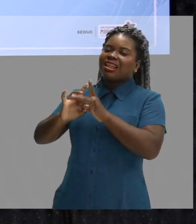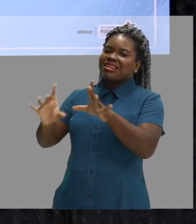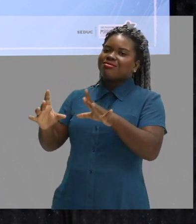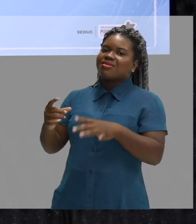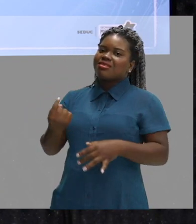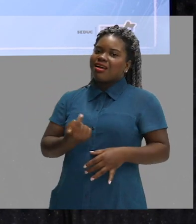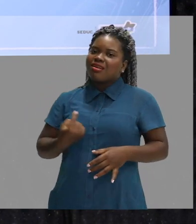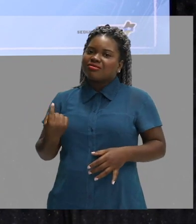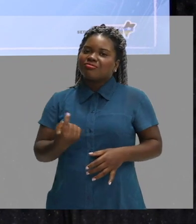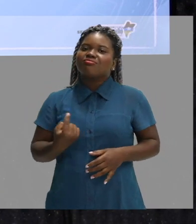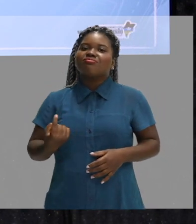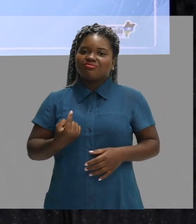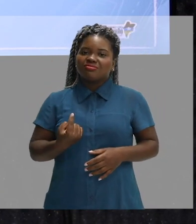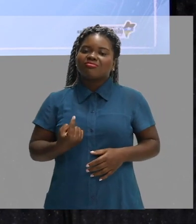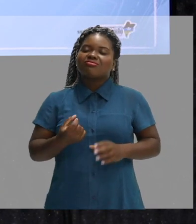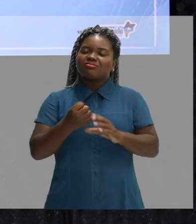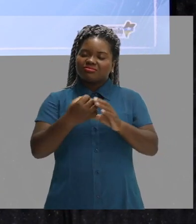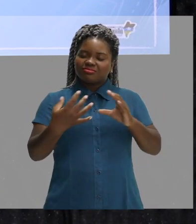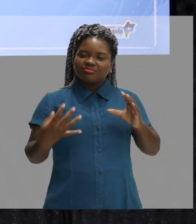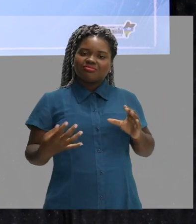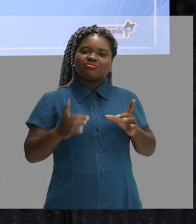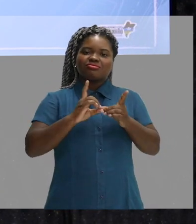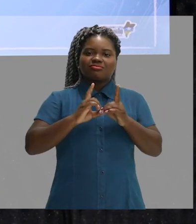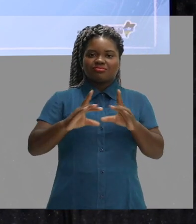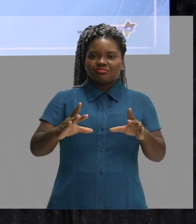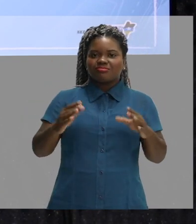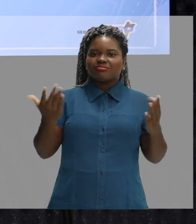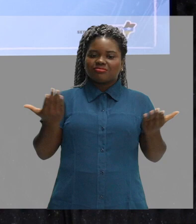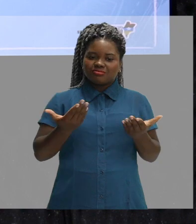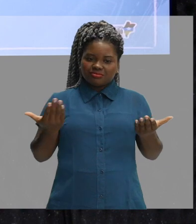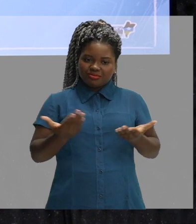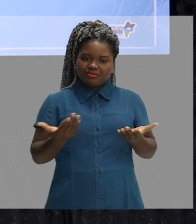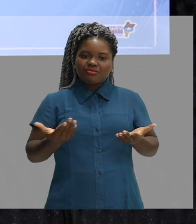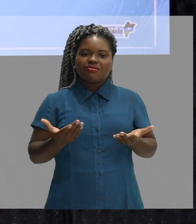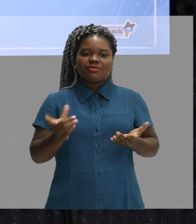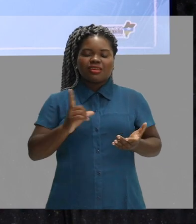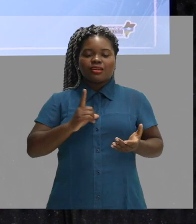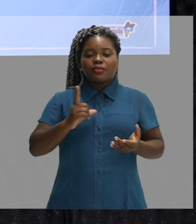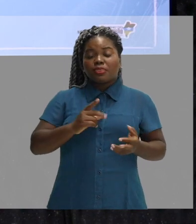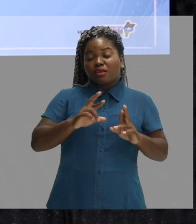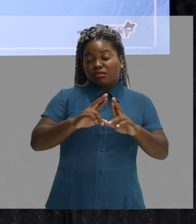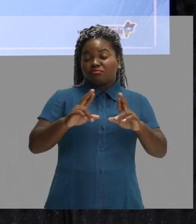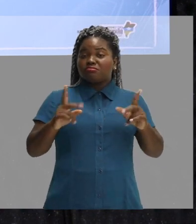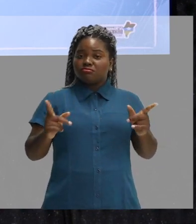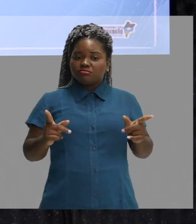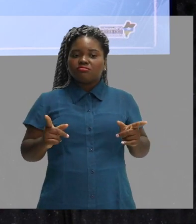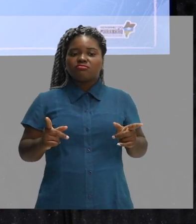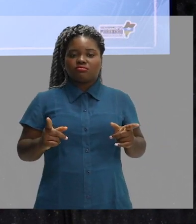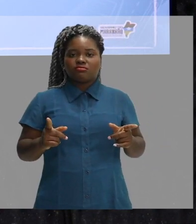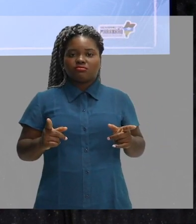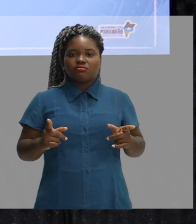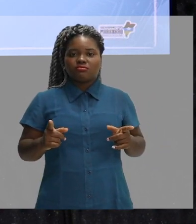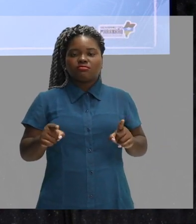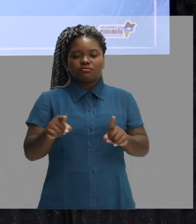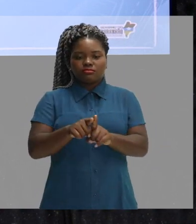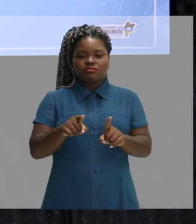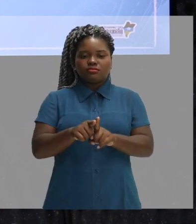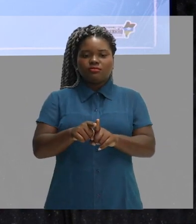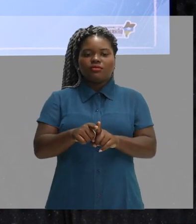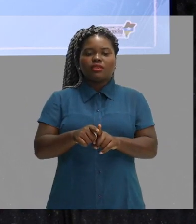individuais é uma grande característica da democracia moderna. Existe aí essa diferença, portanto. Continua aqui